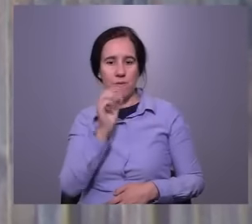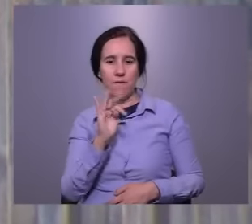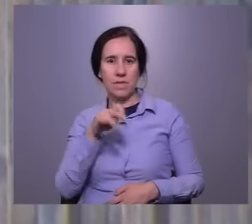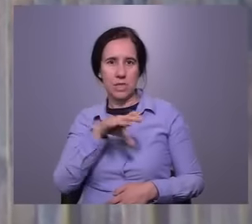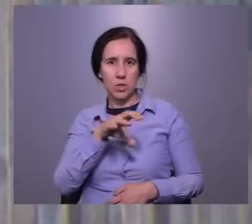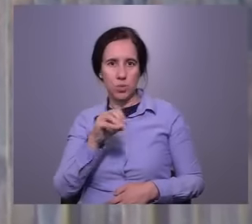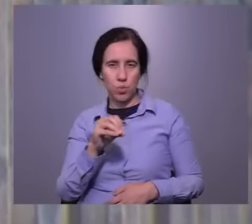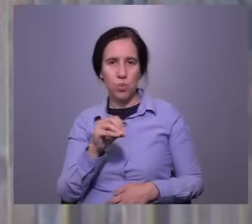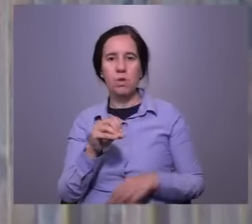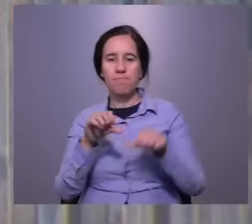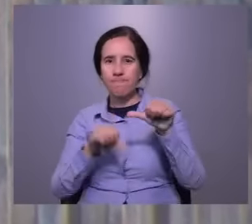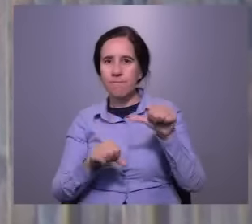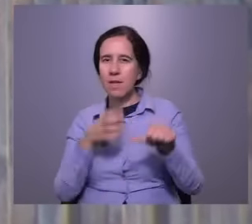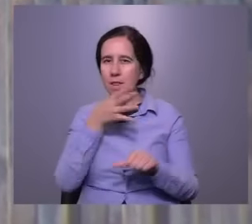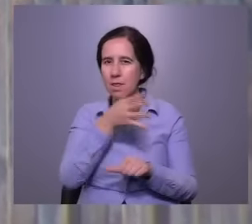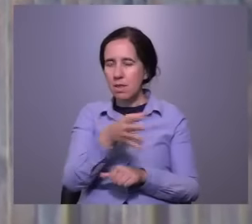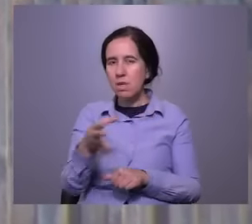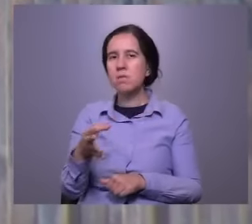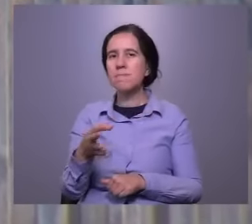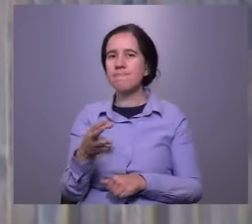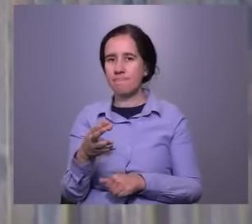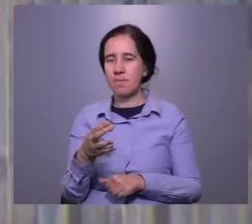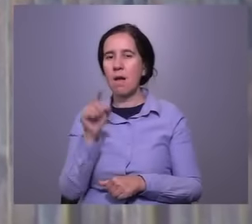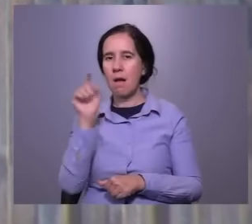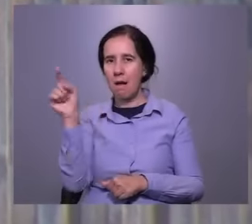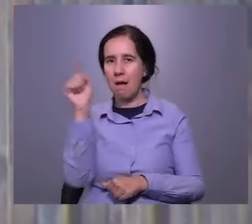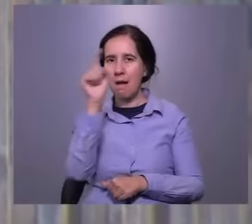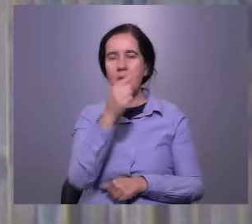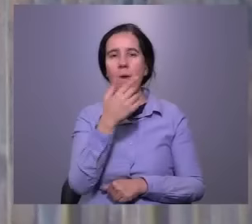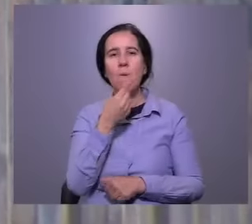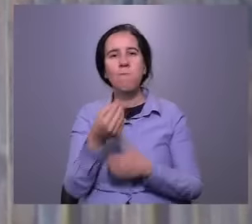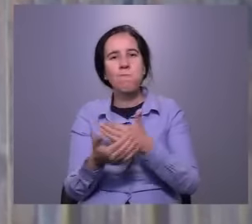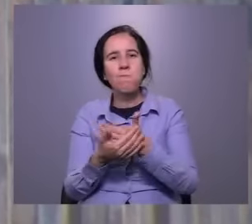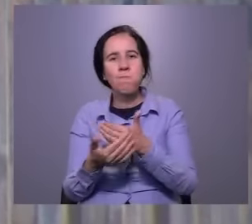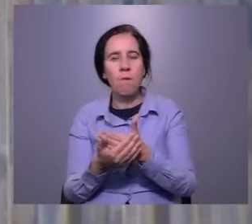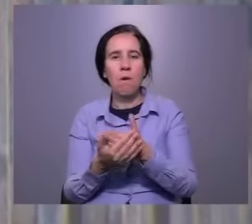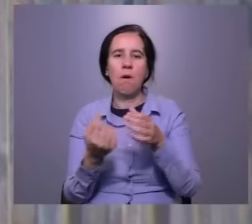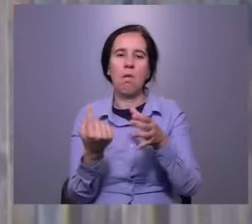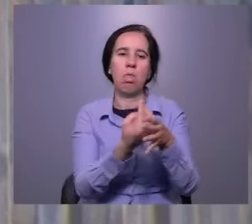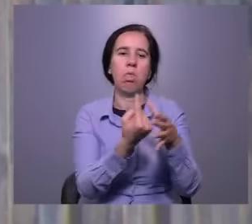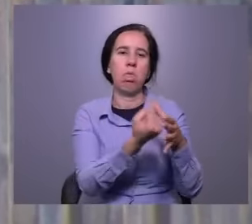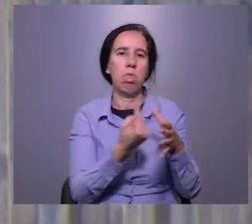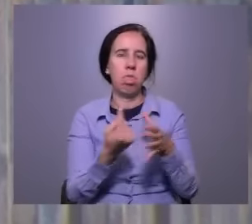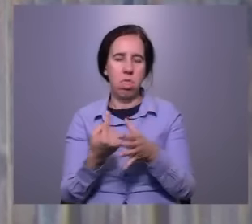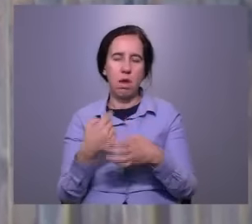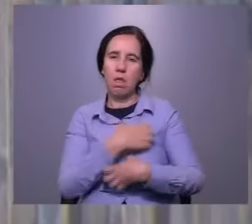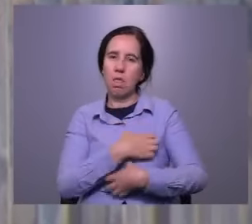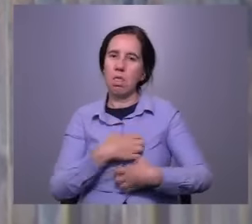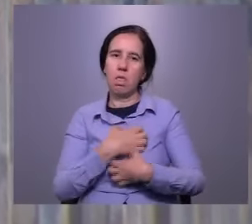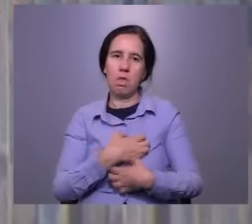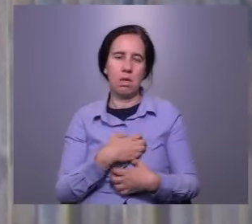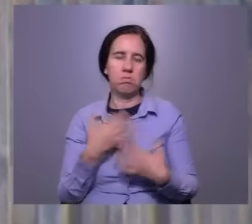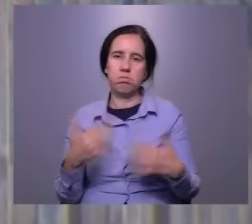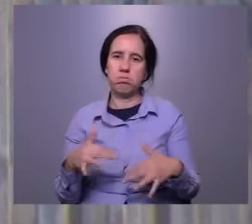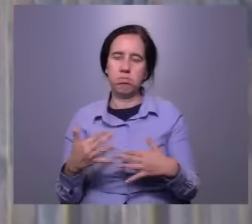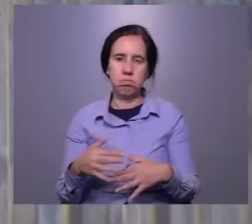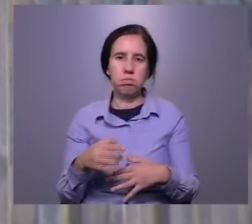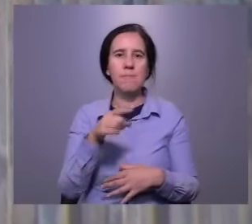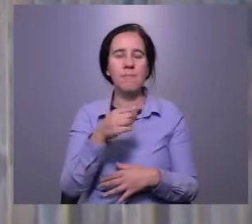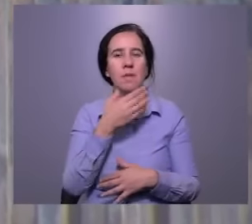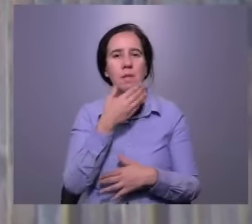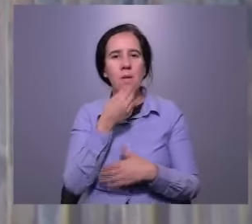partilha, à compaixão e à solidariedade. Na mensagem para este dia, o Papa